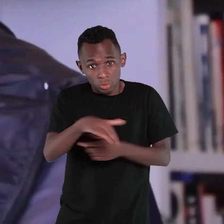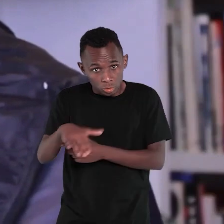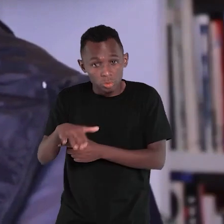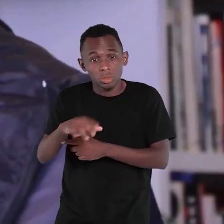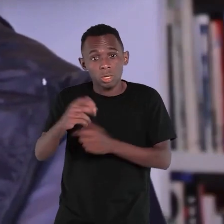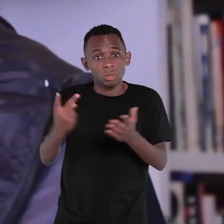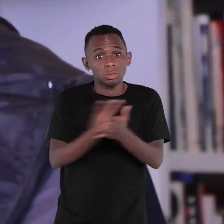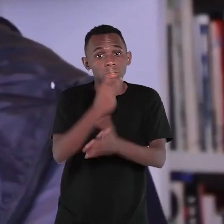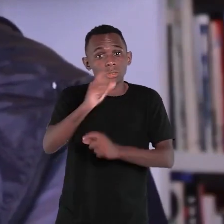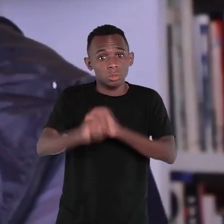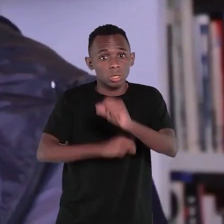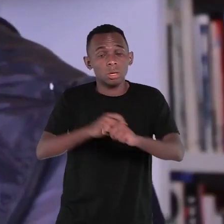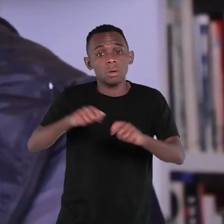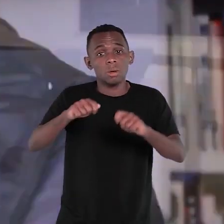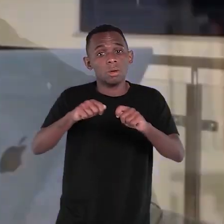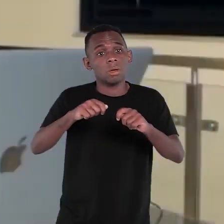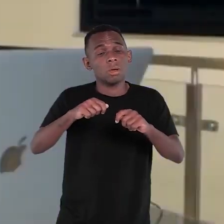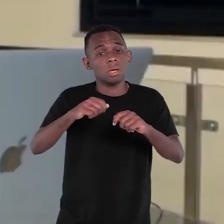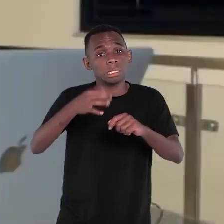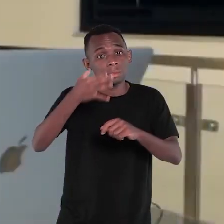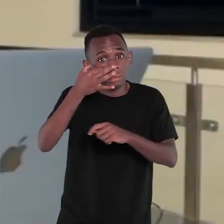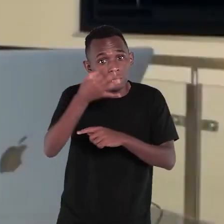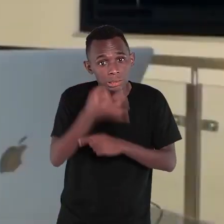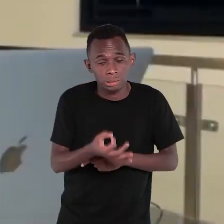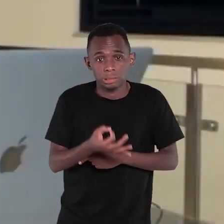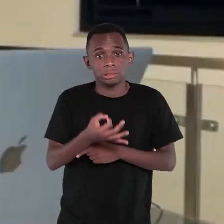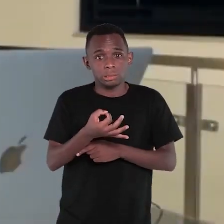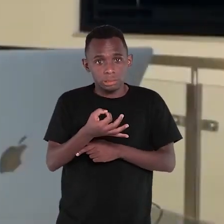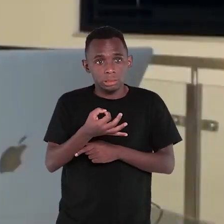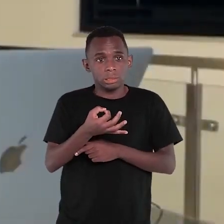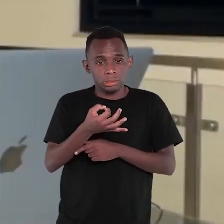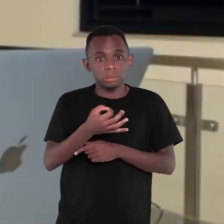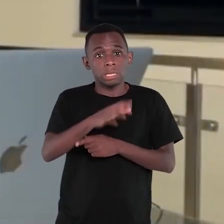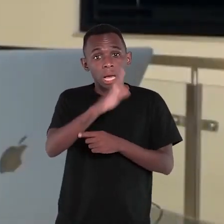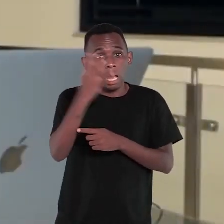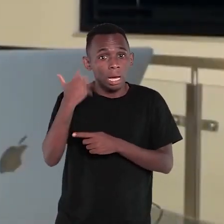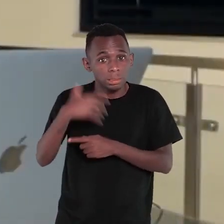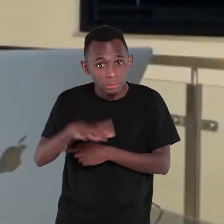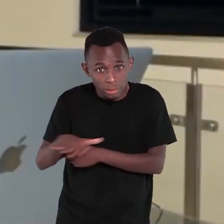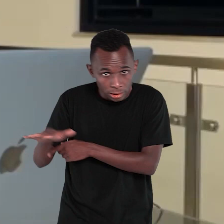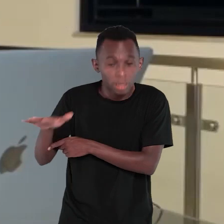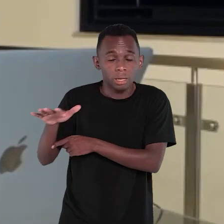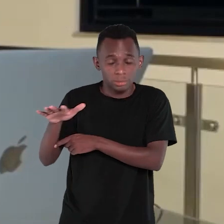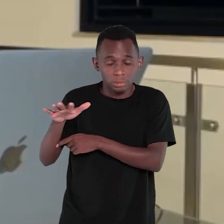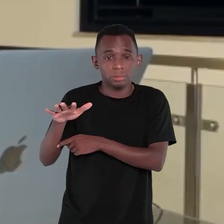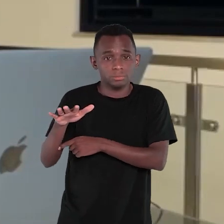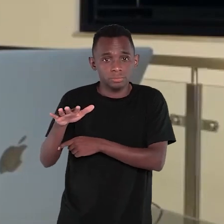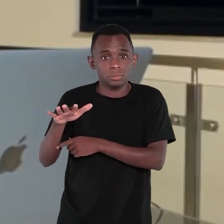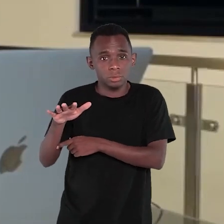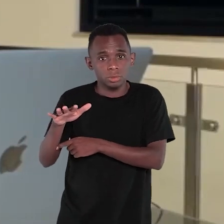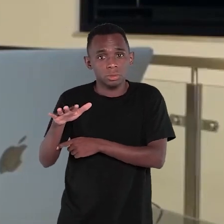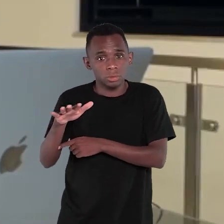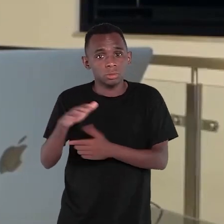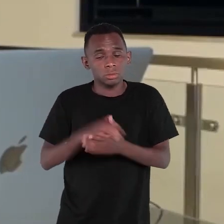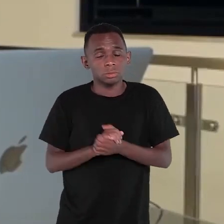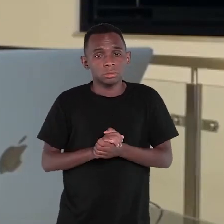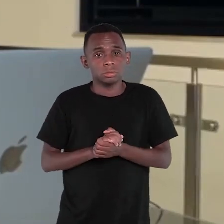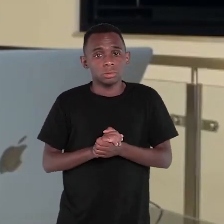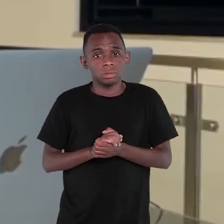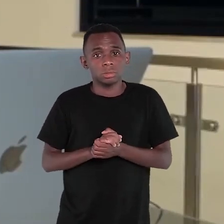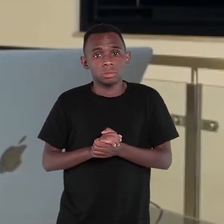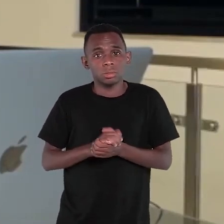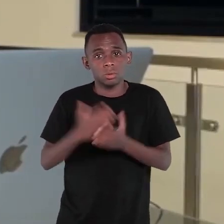infantil passou por um boom muito interessante, né? As crianças são sideradas, ainda são, na verdade,